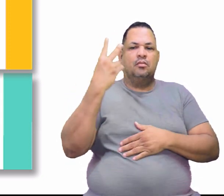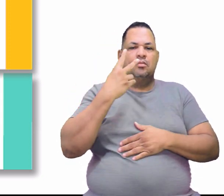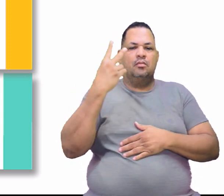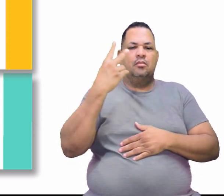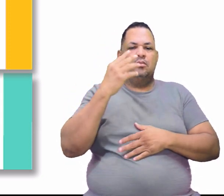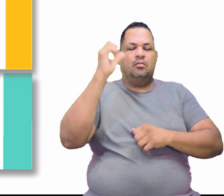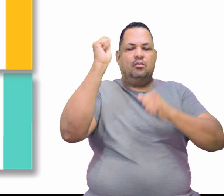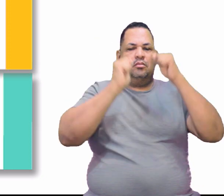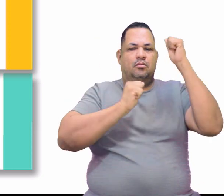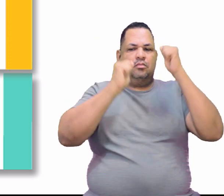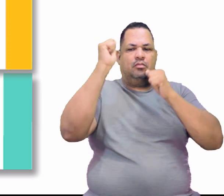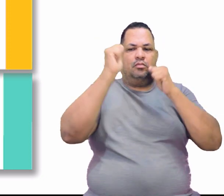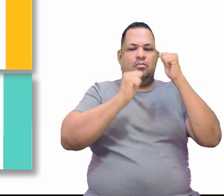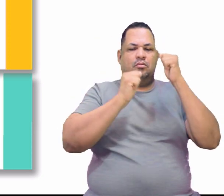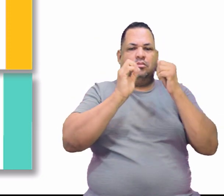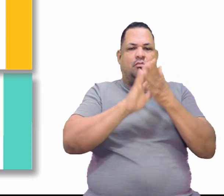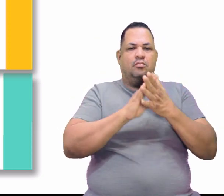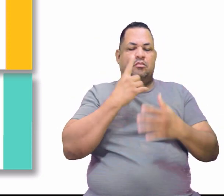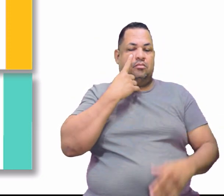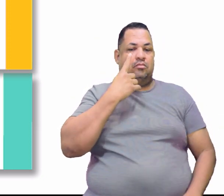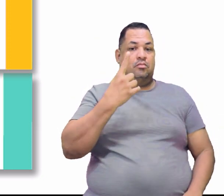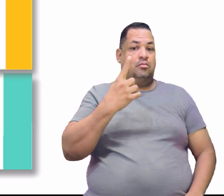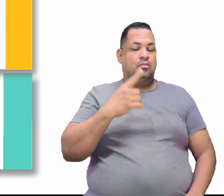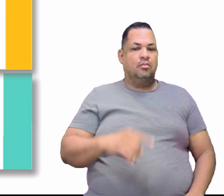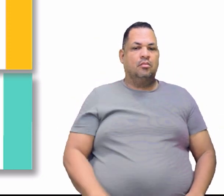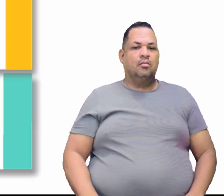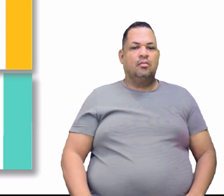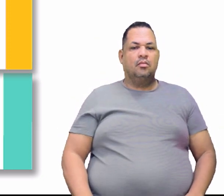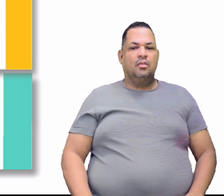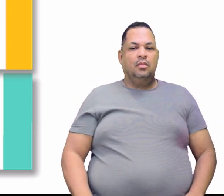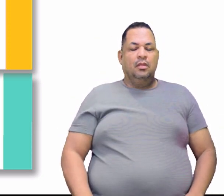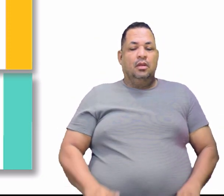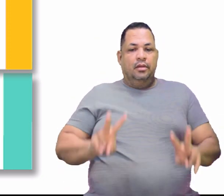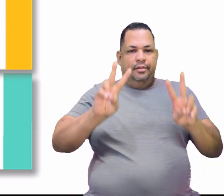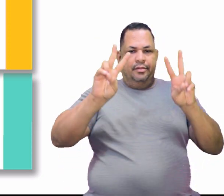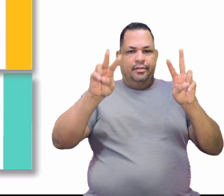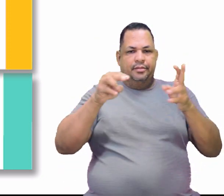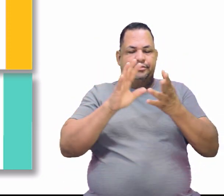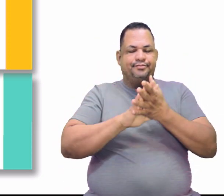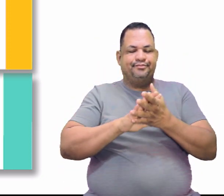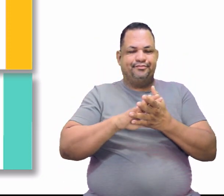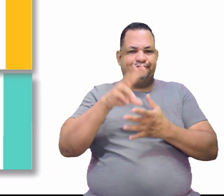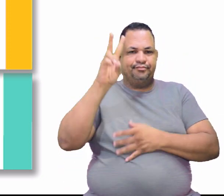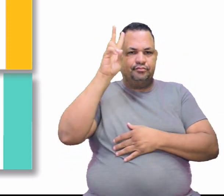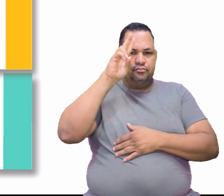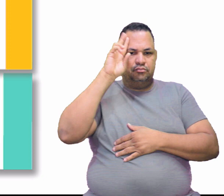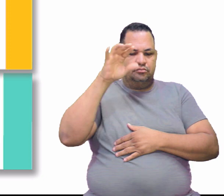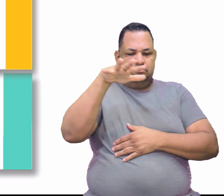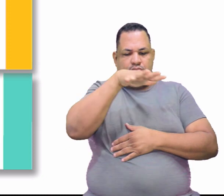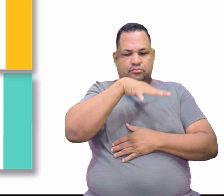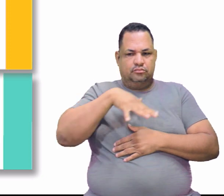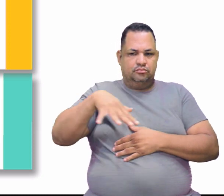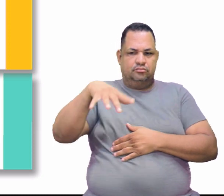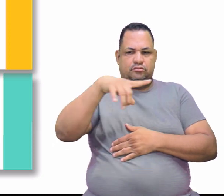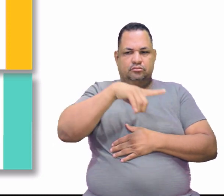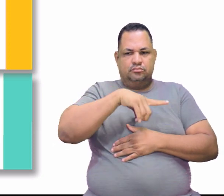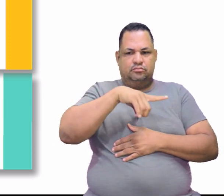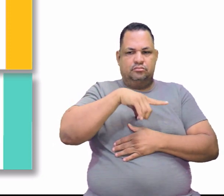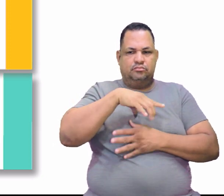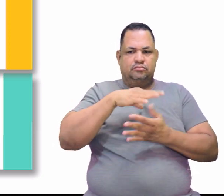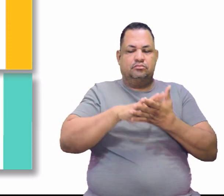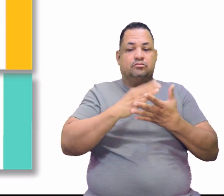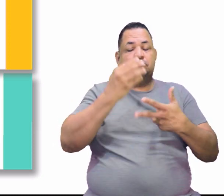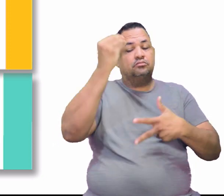Industrial. Garoto, é isso que vocês viram aí. E esse assunto de história regional, ele acaba caindo